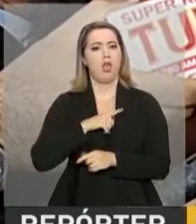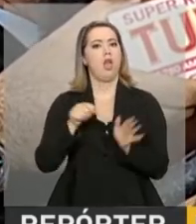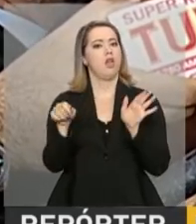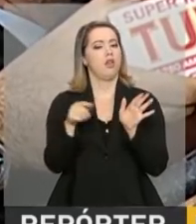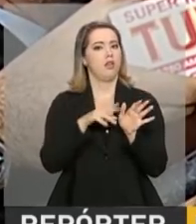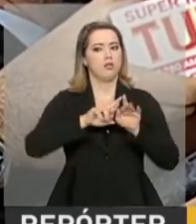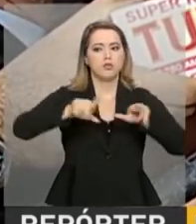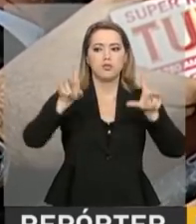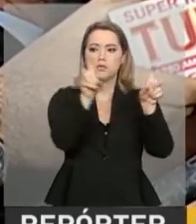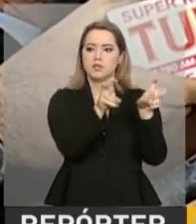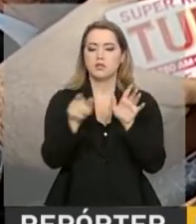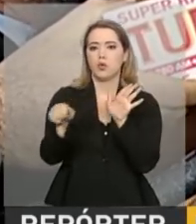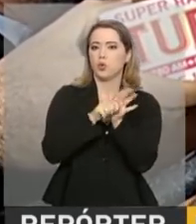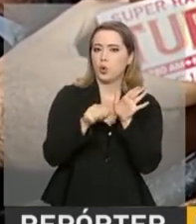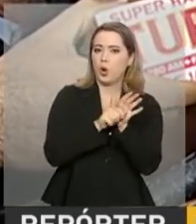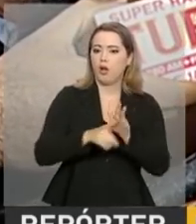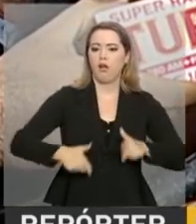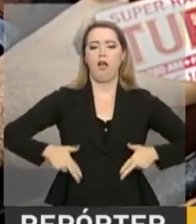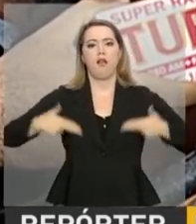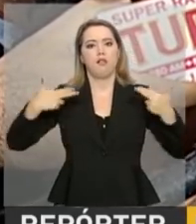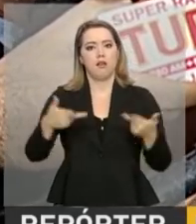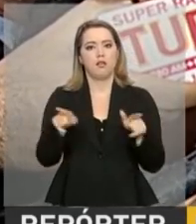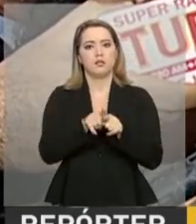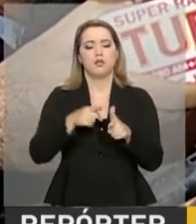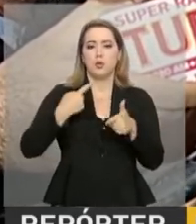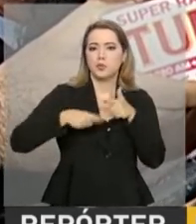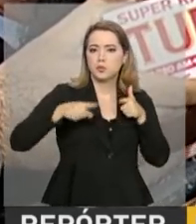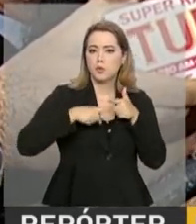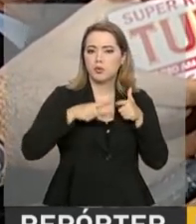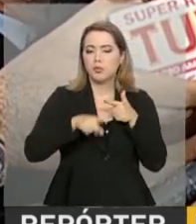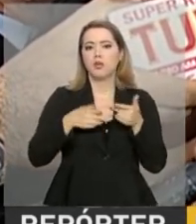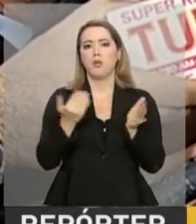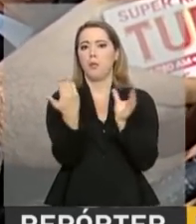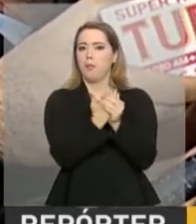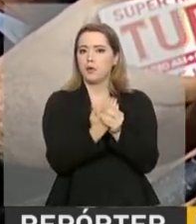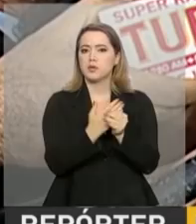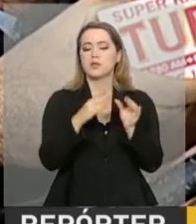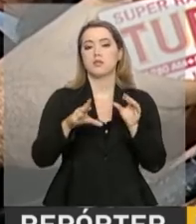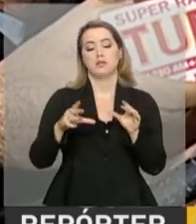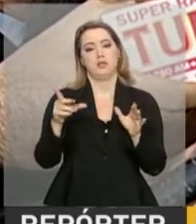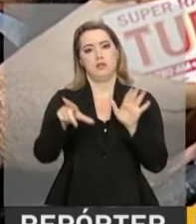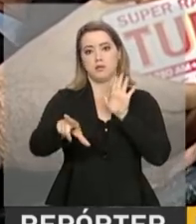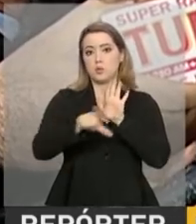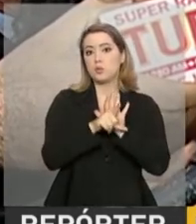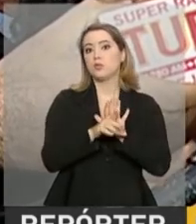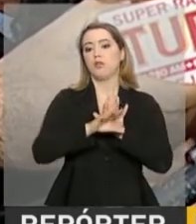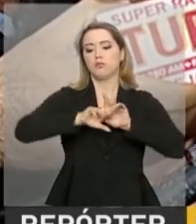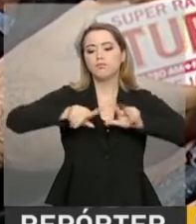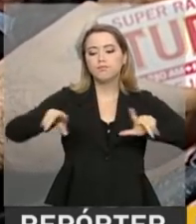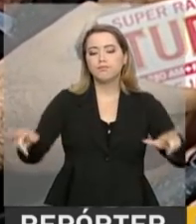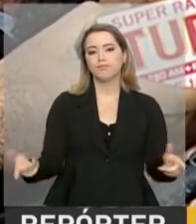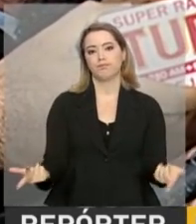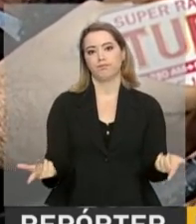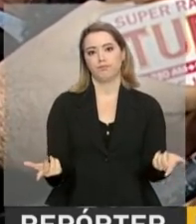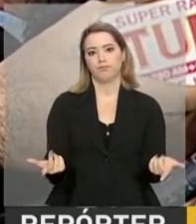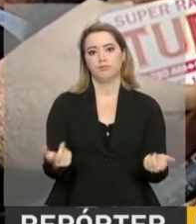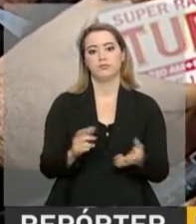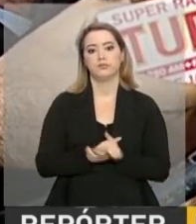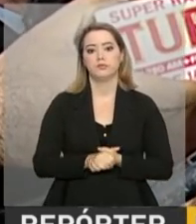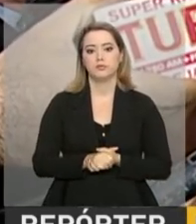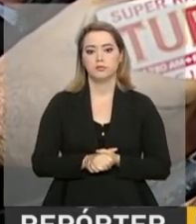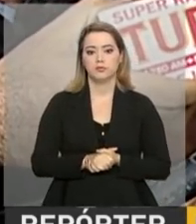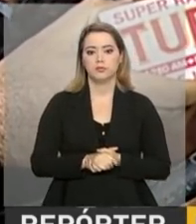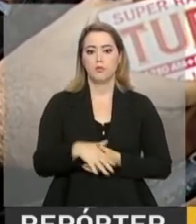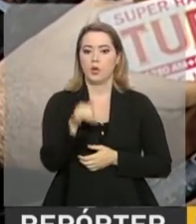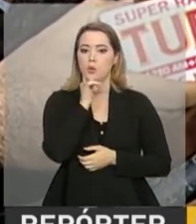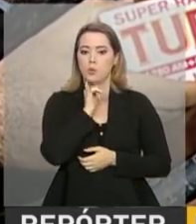armas, fronteiras, crimes, processos, Código Penal e assim por diante. Agora,